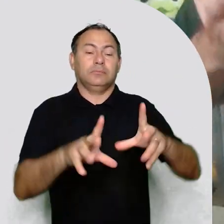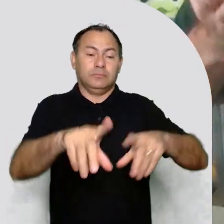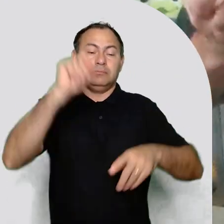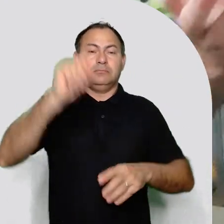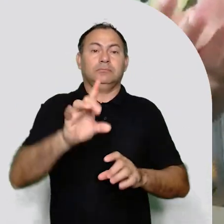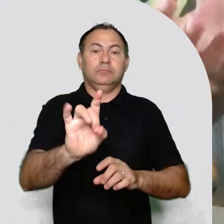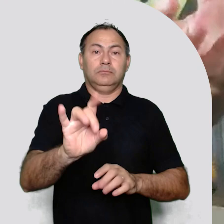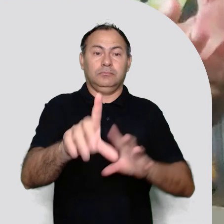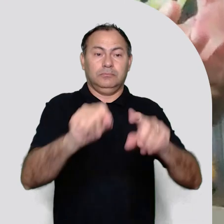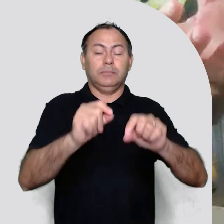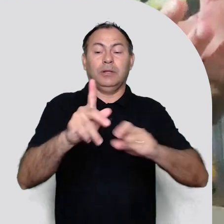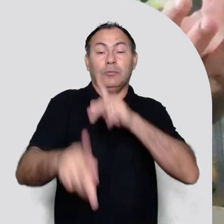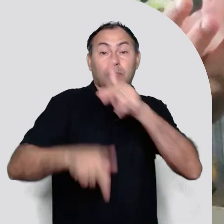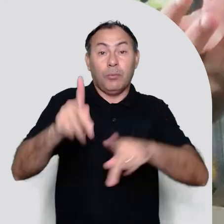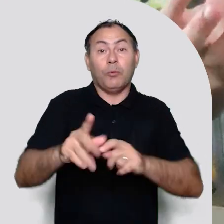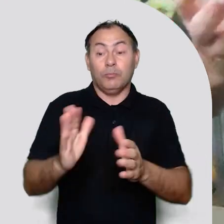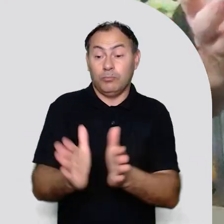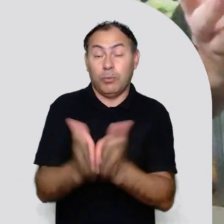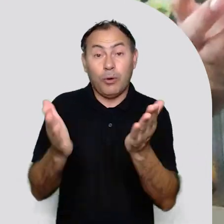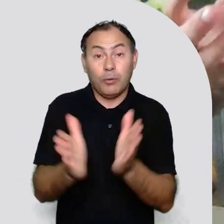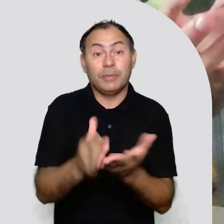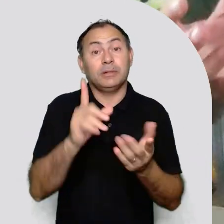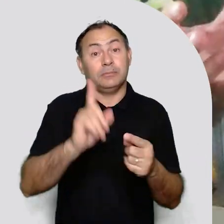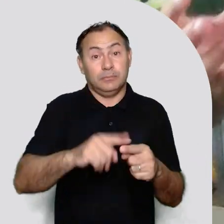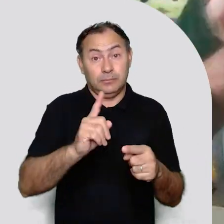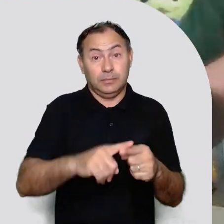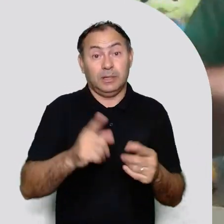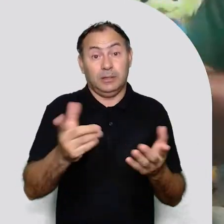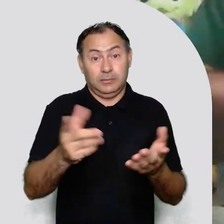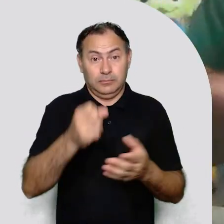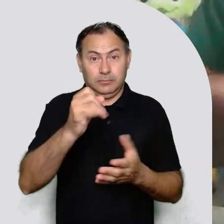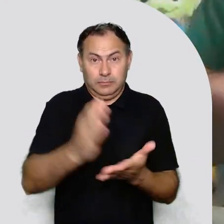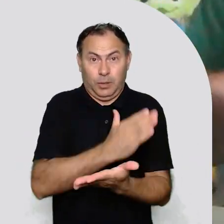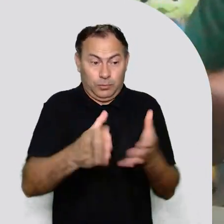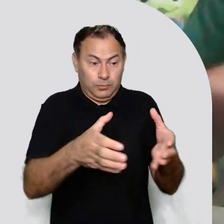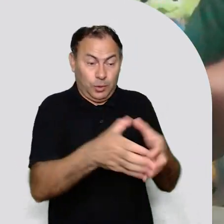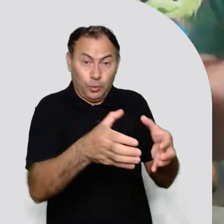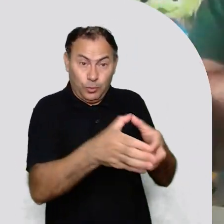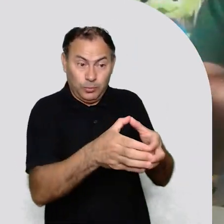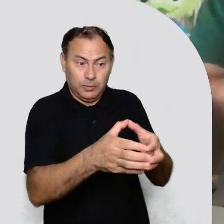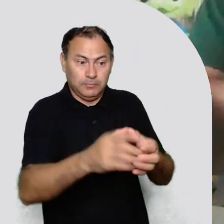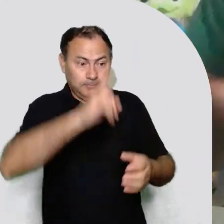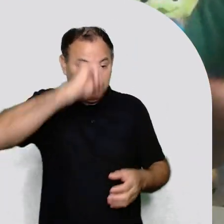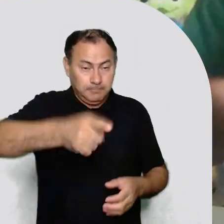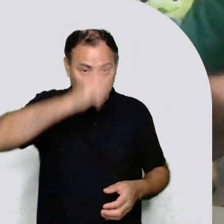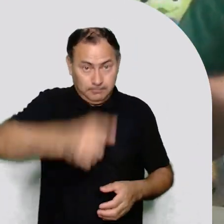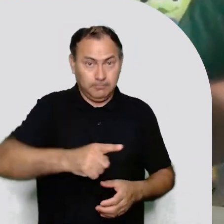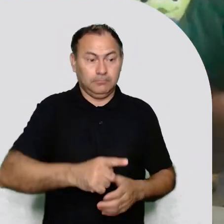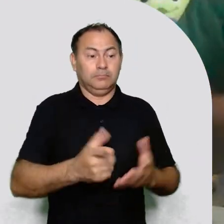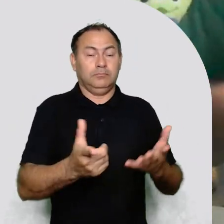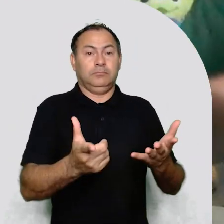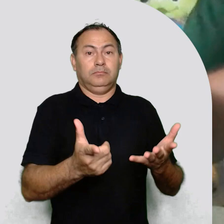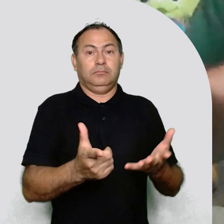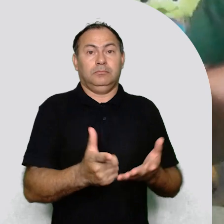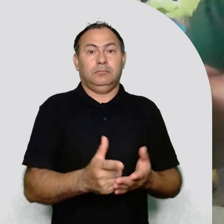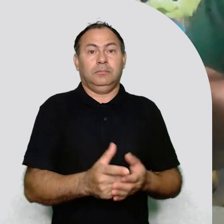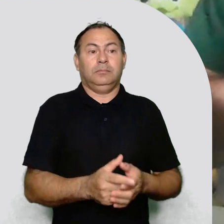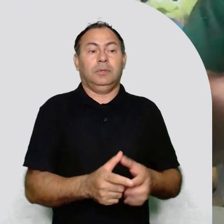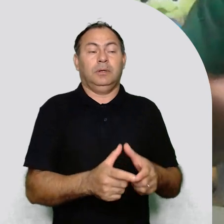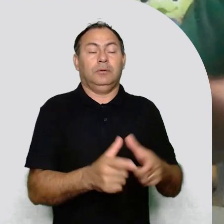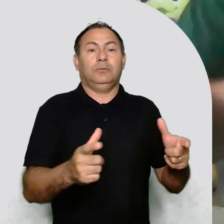opção preferencial pelos pobres, porque se alguns grupos dominam